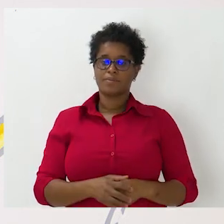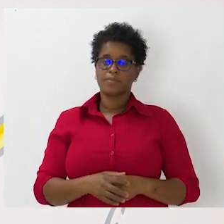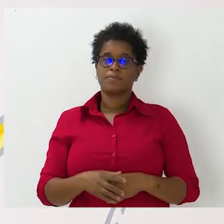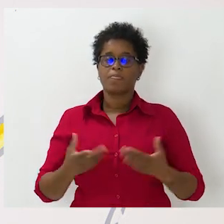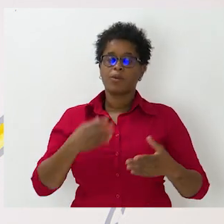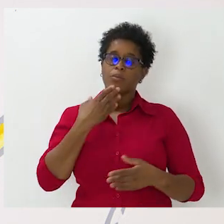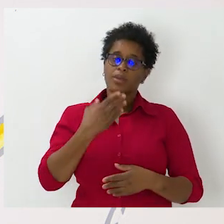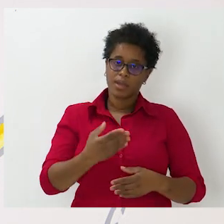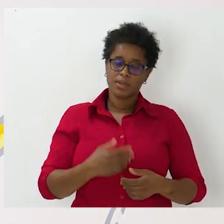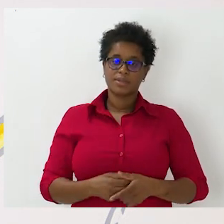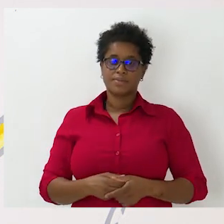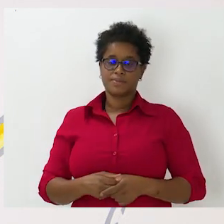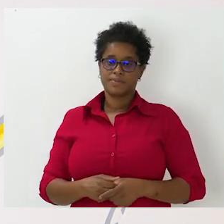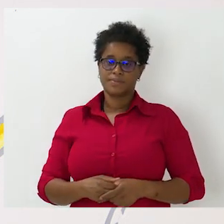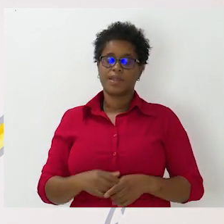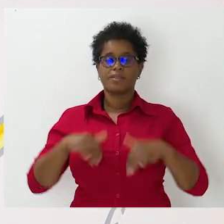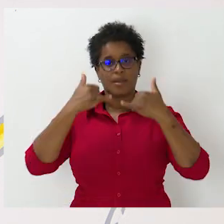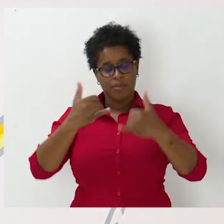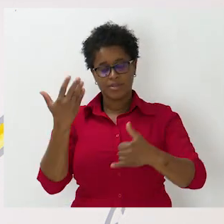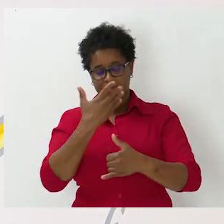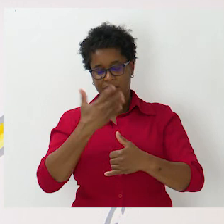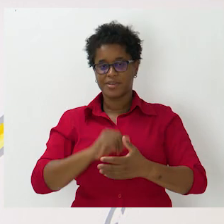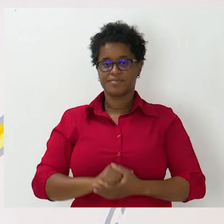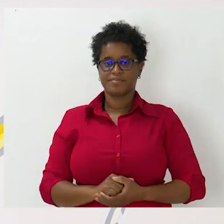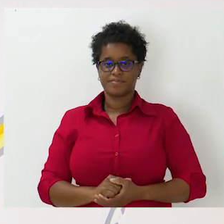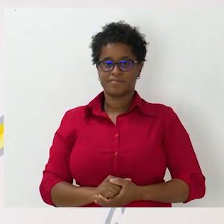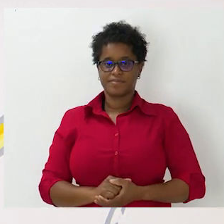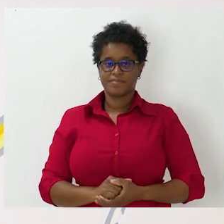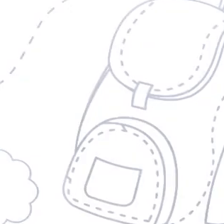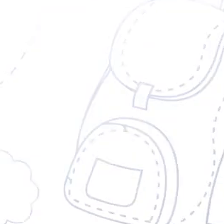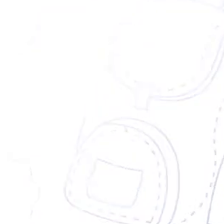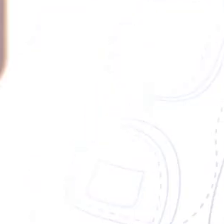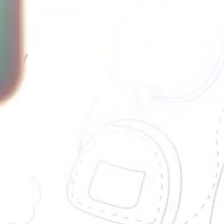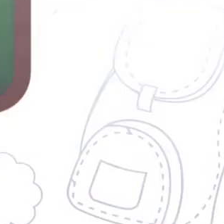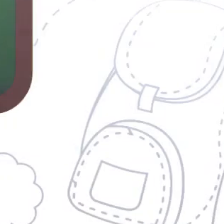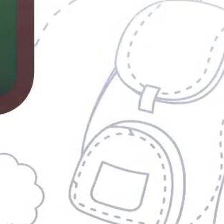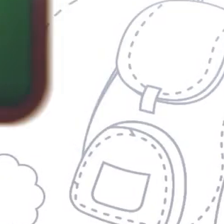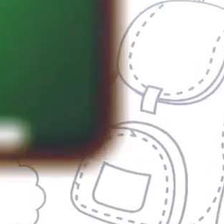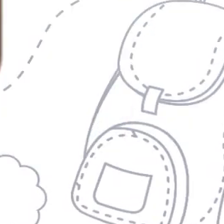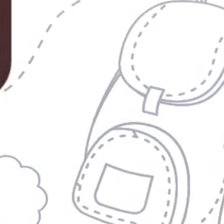Portanto, muito obrigado e até a próxima aula.